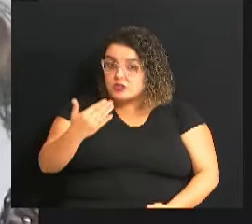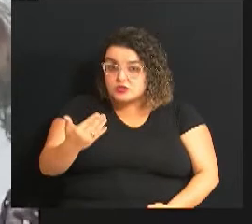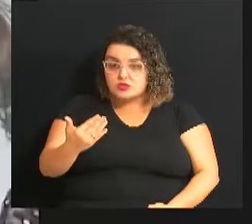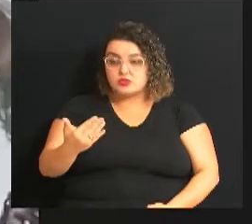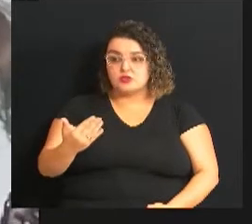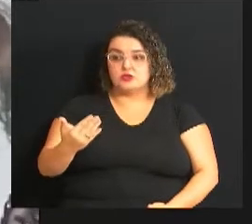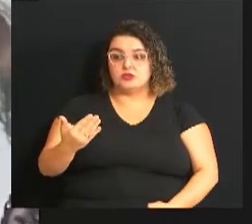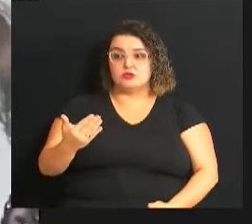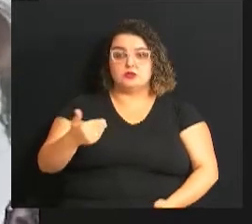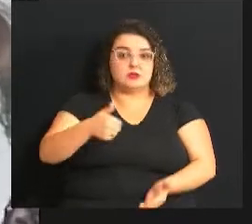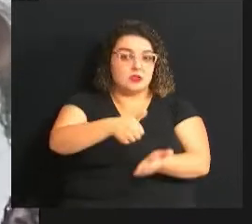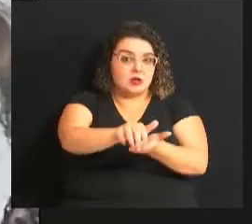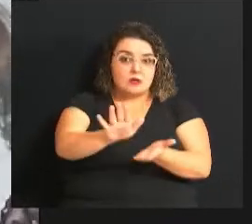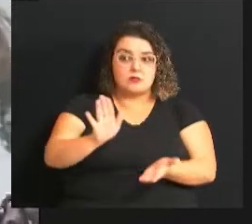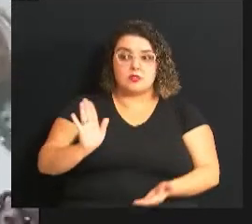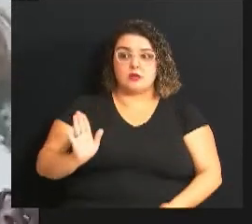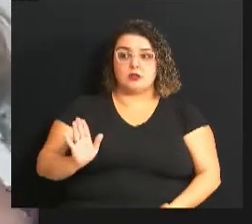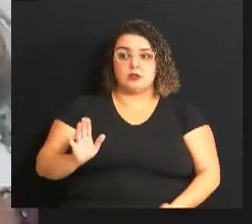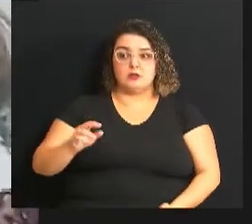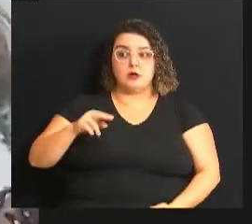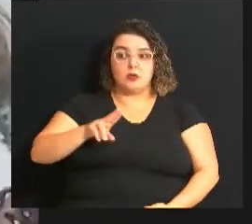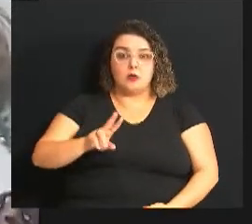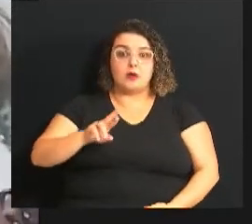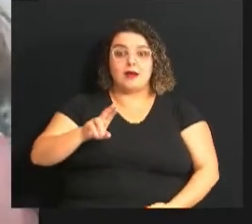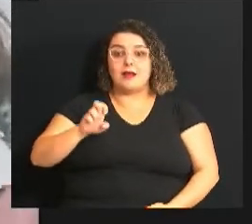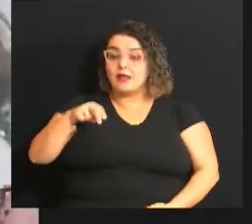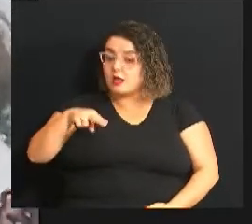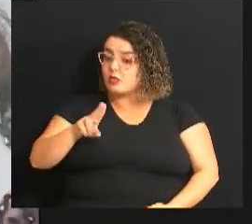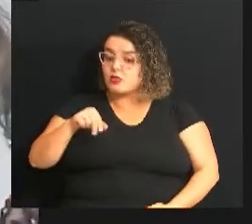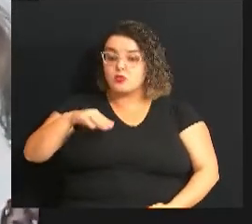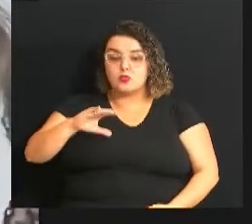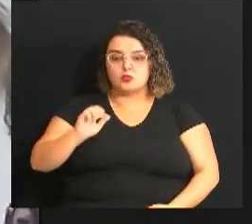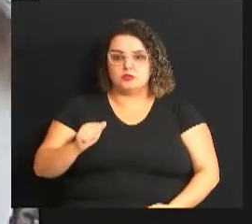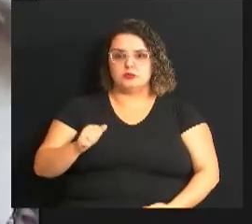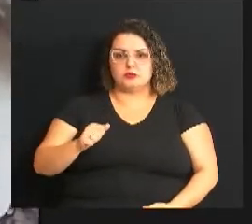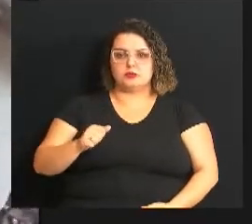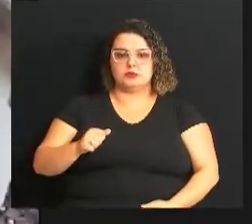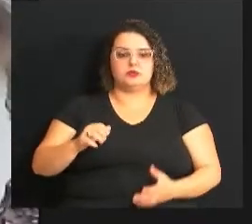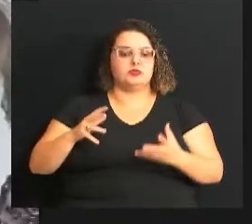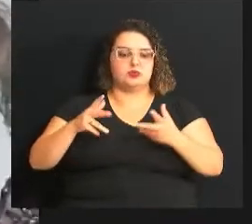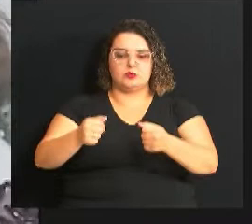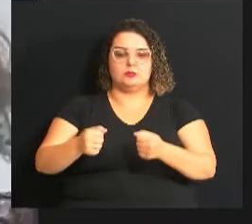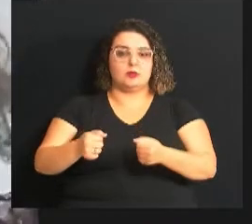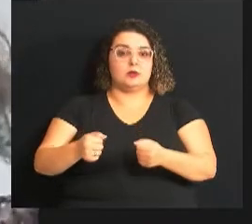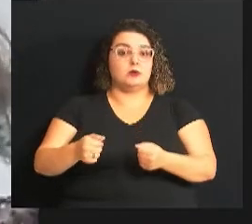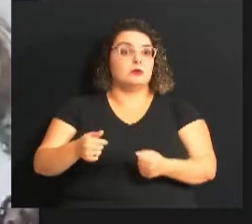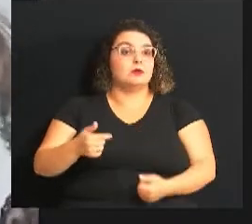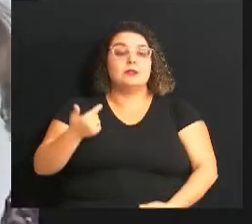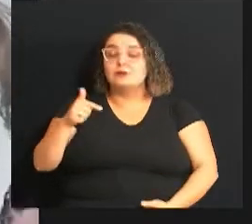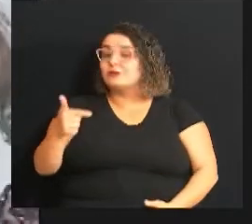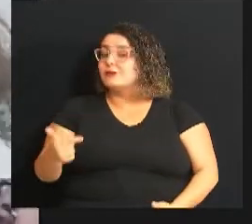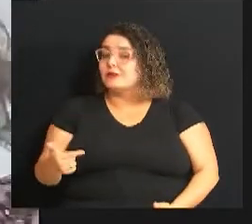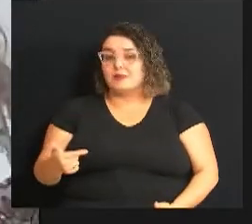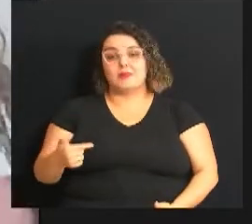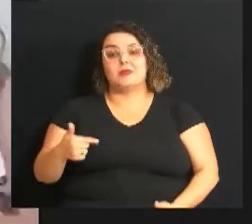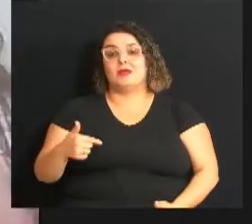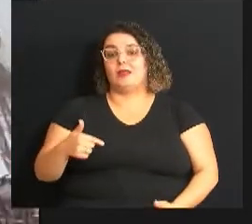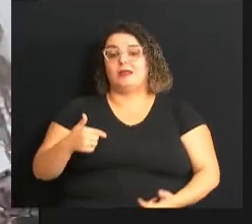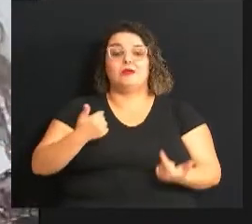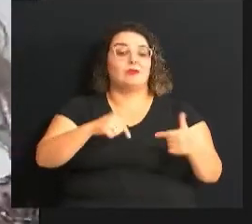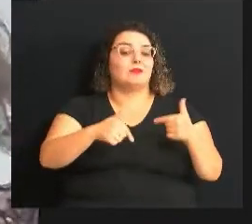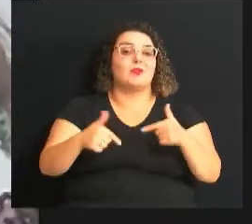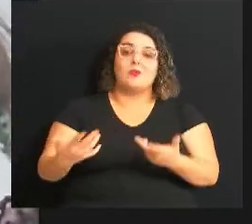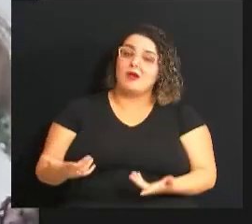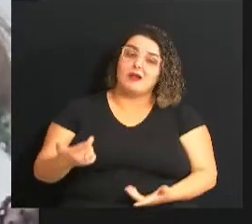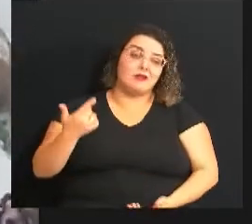que foi chamada a renúncia coletiva, ou seja, o trabalhador chegar a pedir demissão porque ele não aguenta mais determinado trabalho em função das